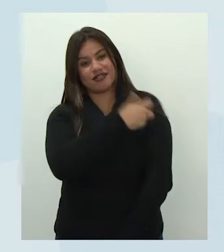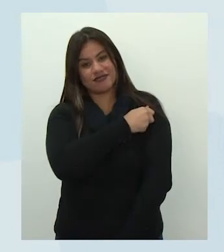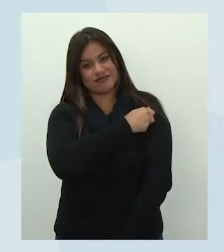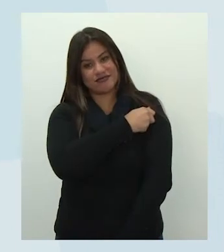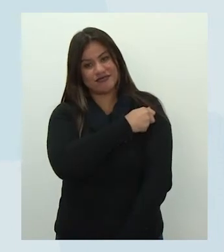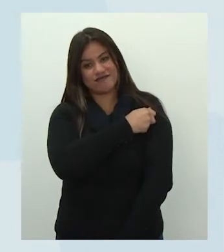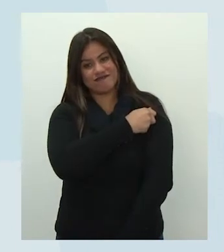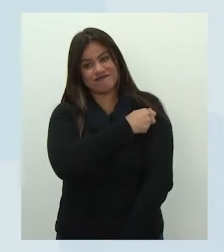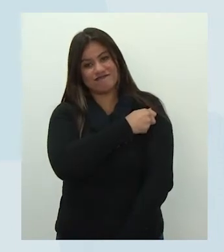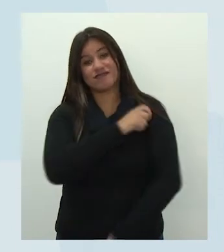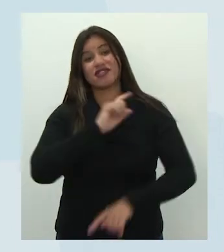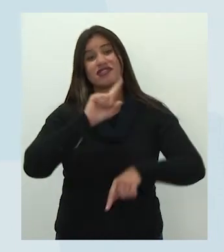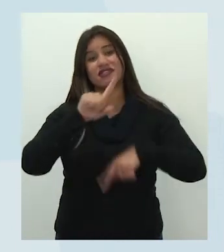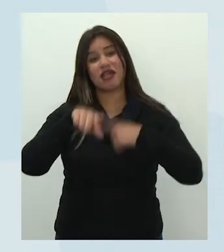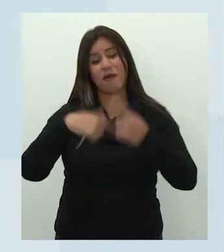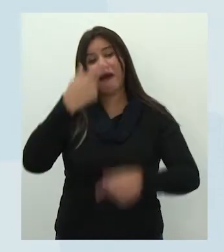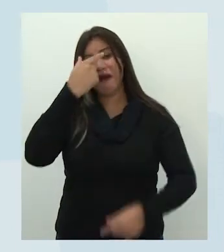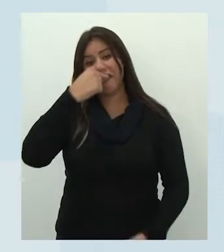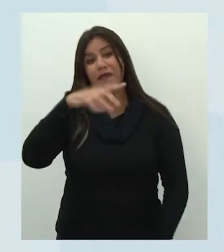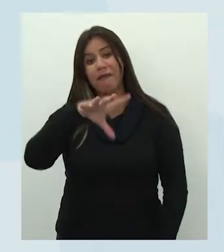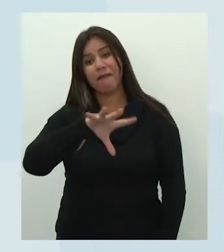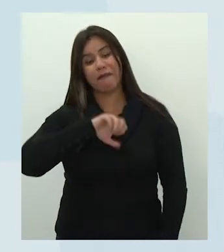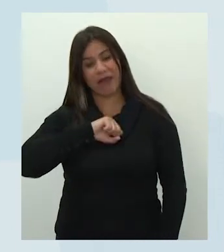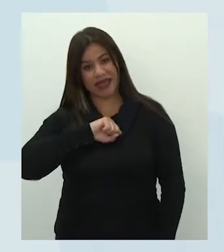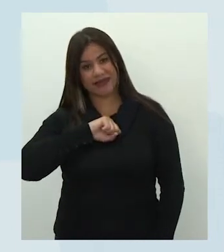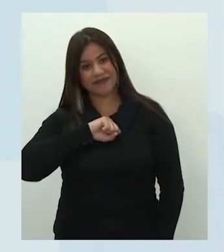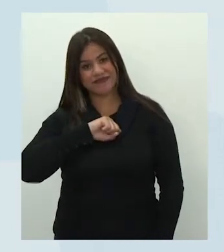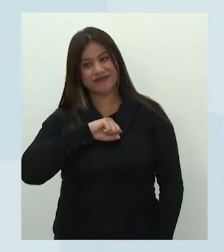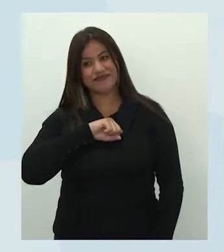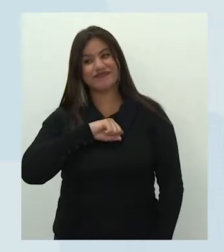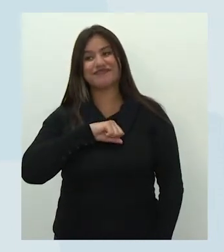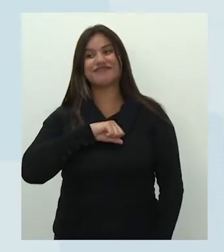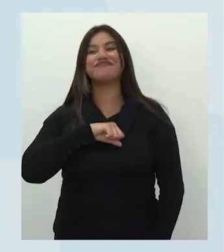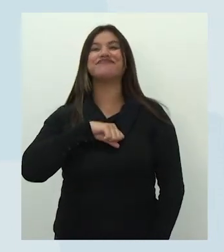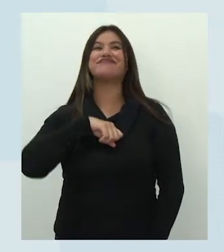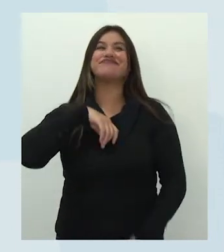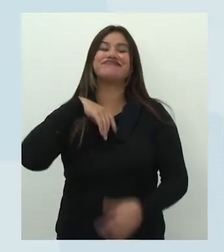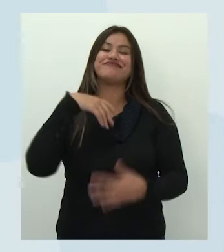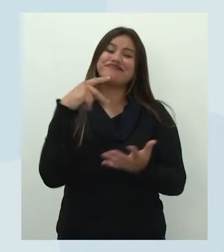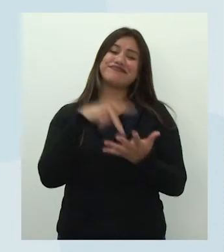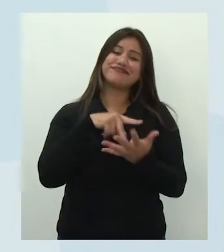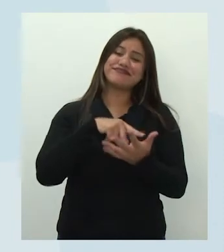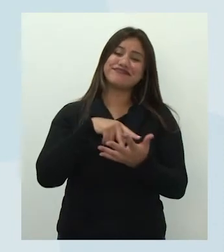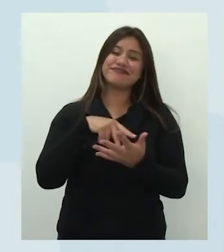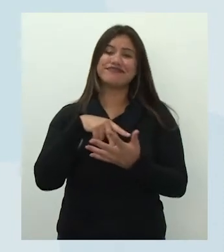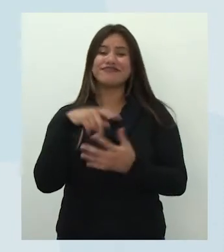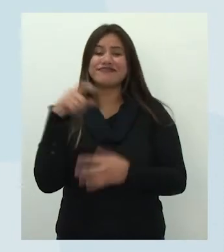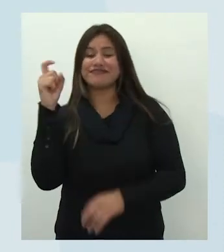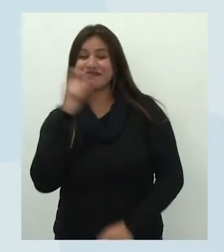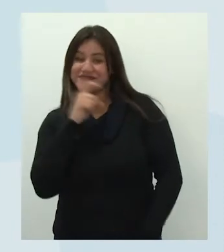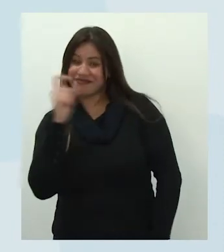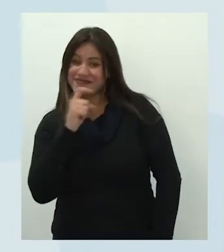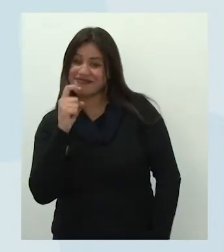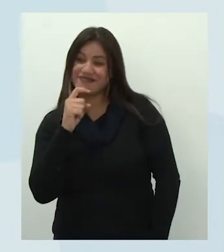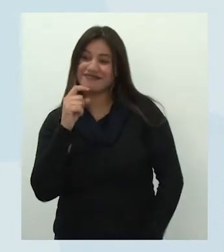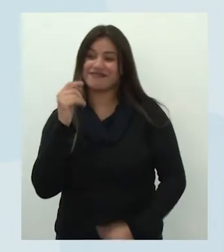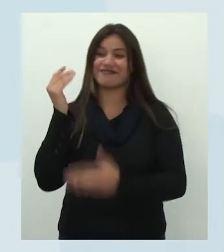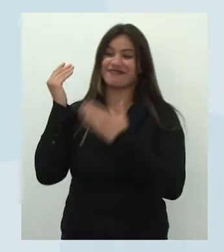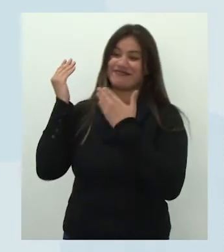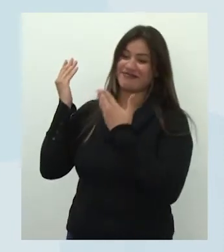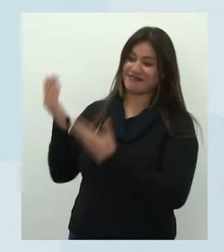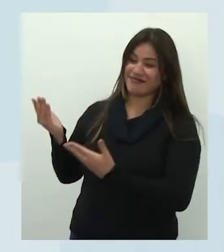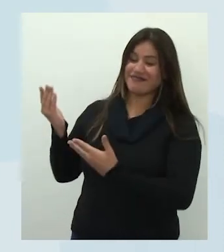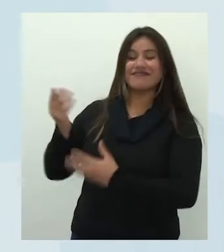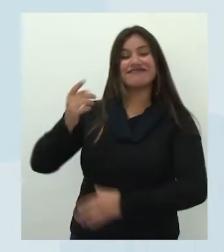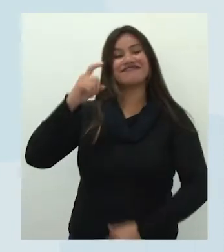Essa frase eu mesma já ouvi várias vezes. Gente, não dá para a vacina da gripe